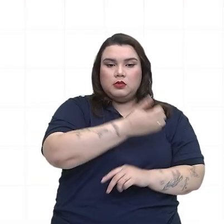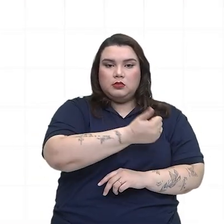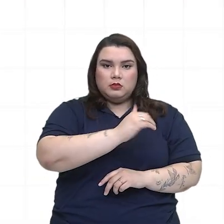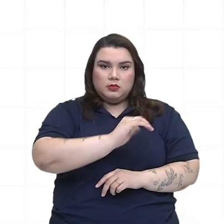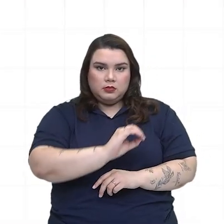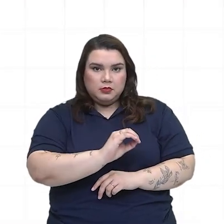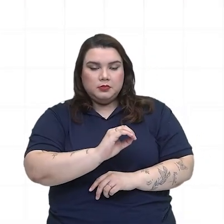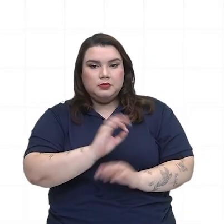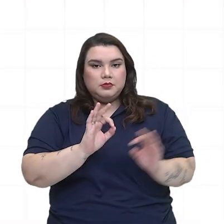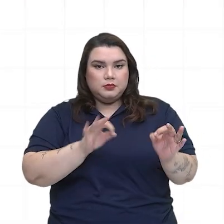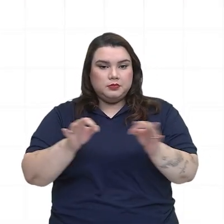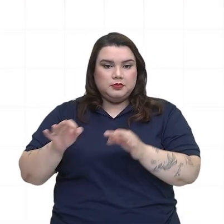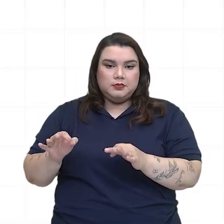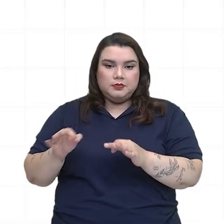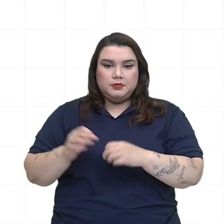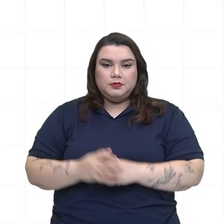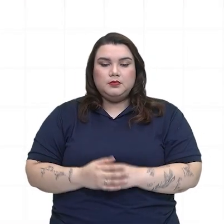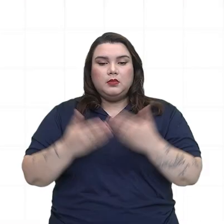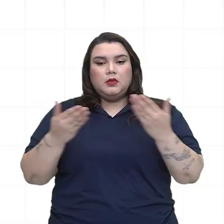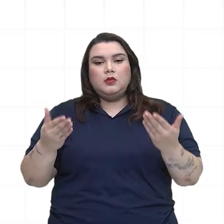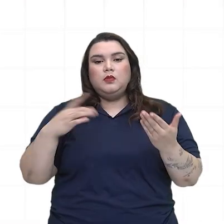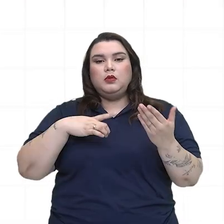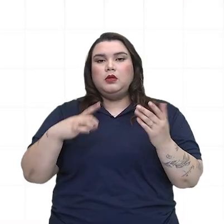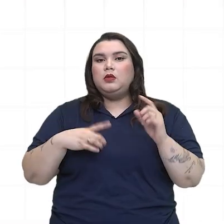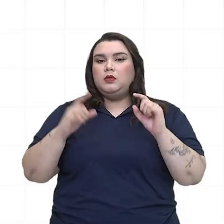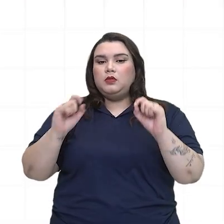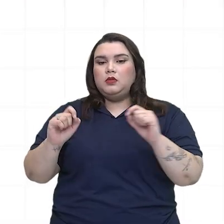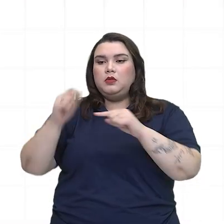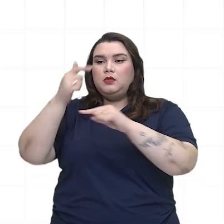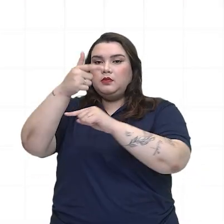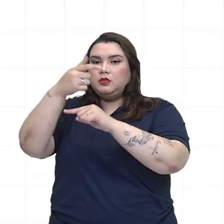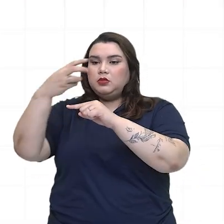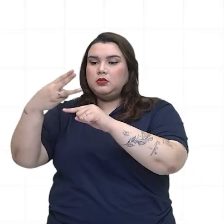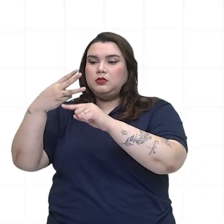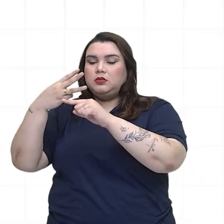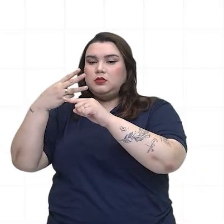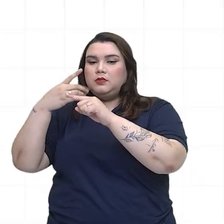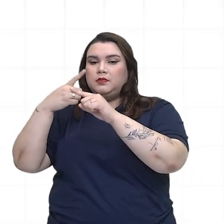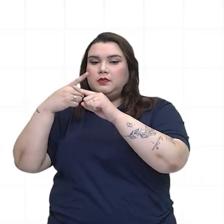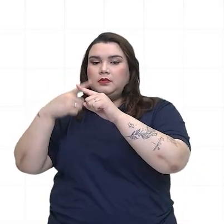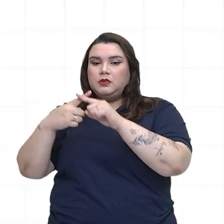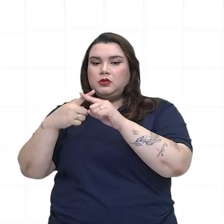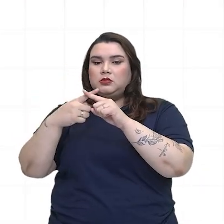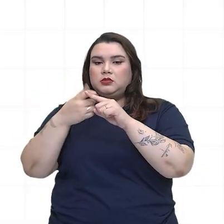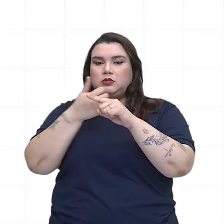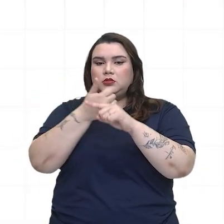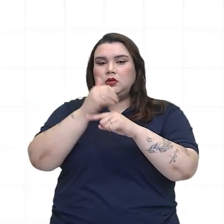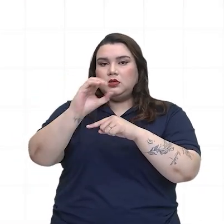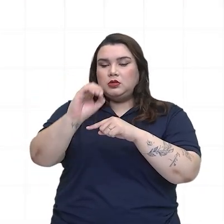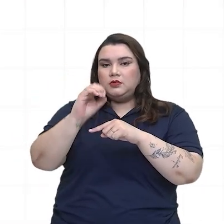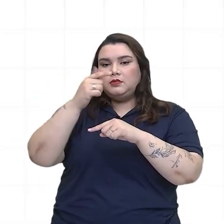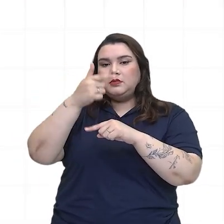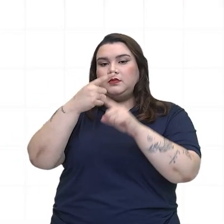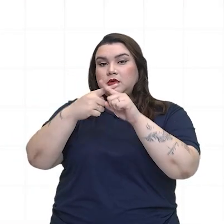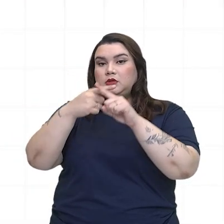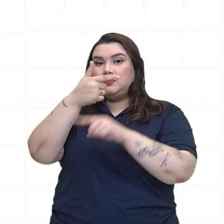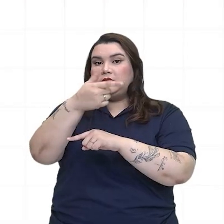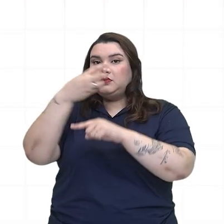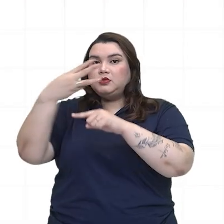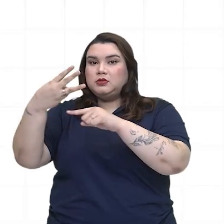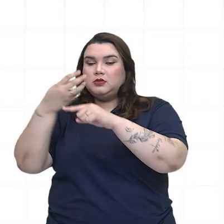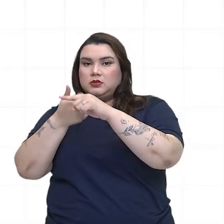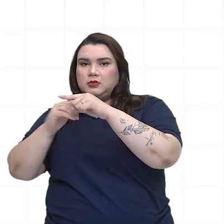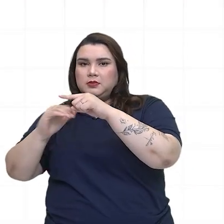10. Então, nós vamos ter 23 vezes 10, vezes 23 vezes 10, vezes